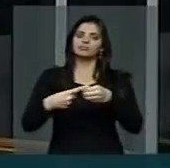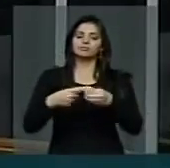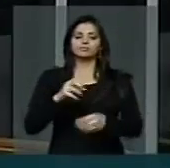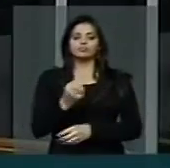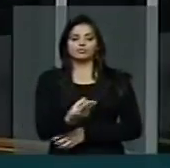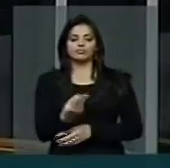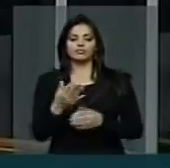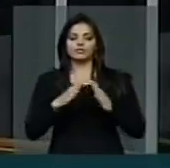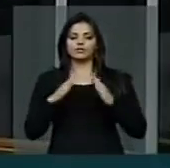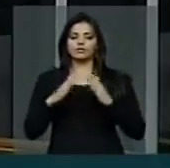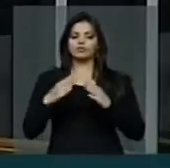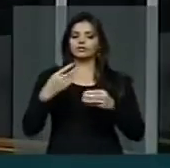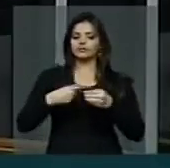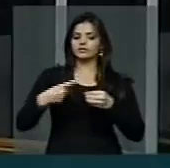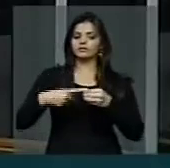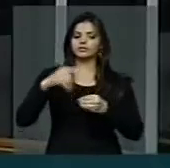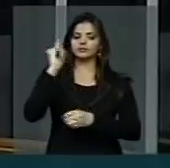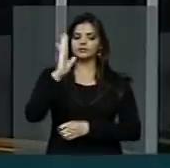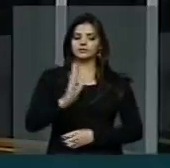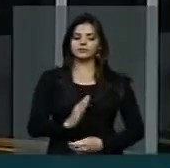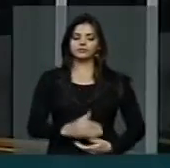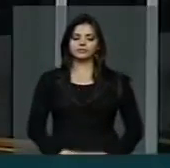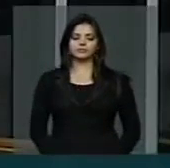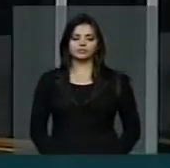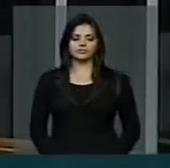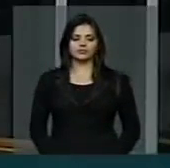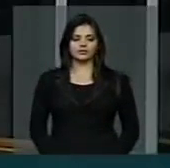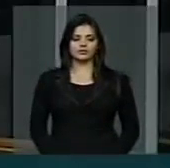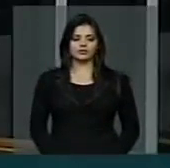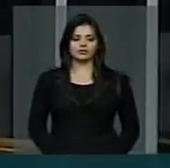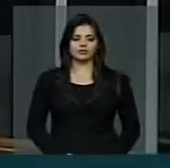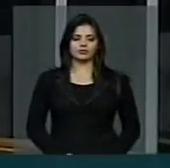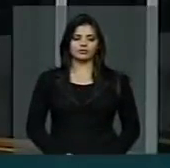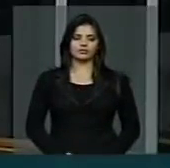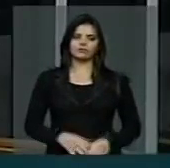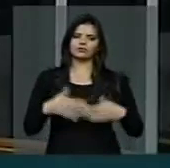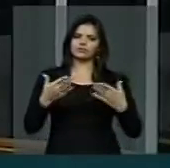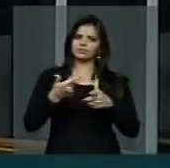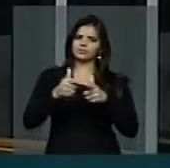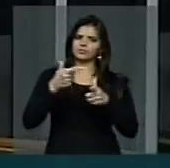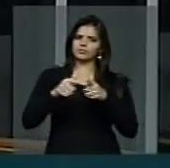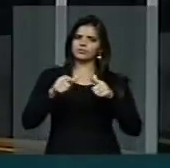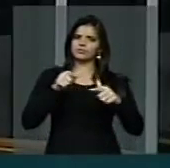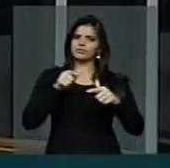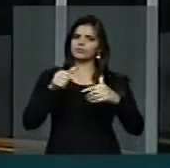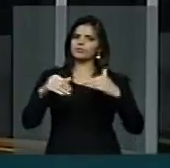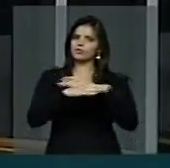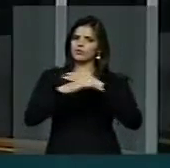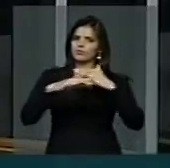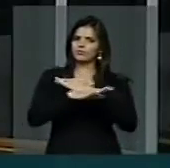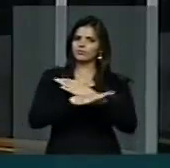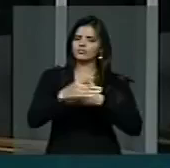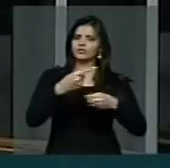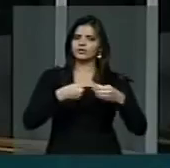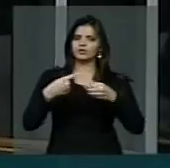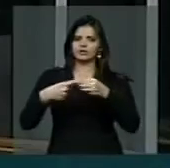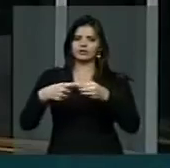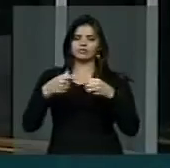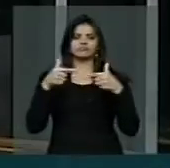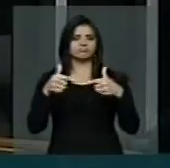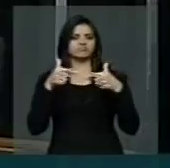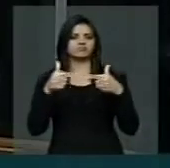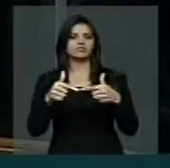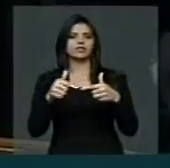em cidades no nosso país. Na raiz dos problemas de mobilidade urbana está o privilégio do